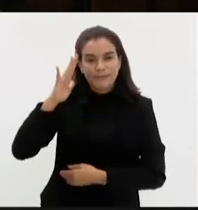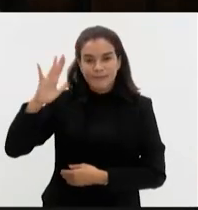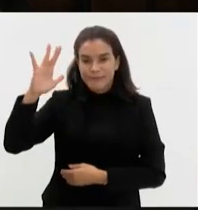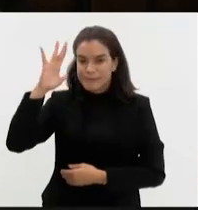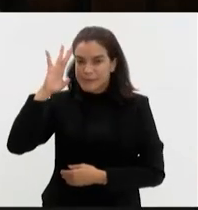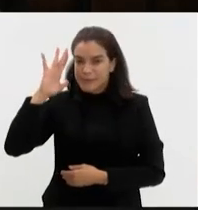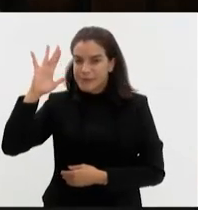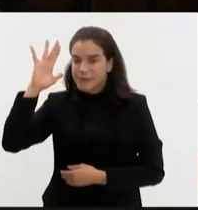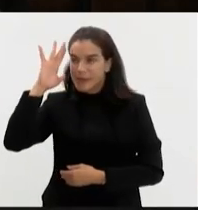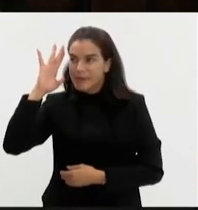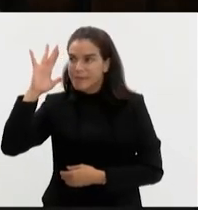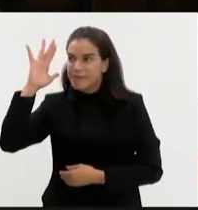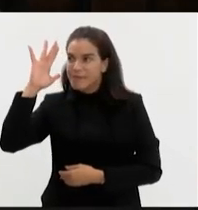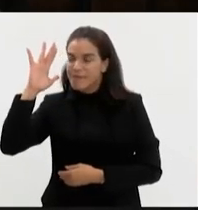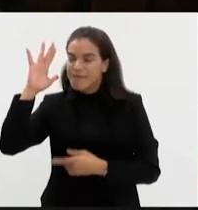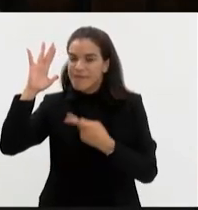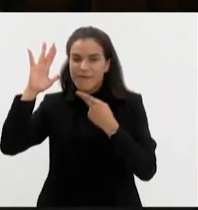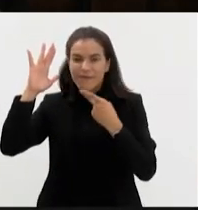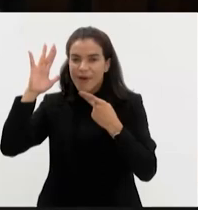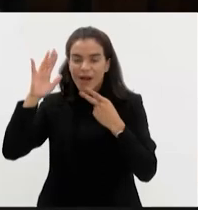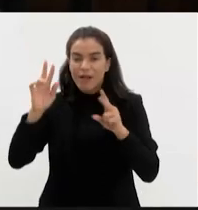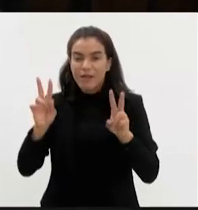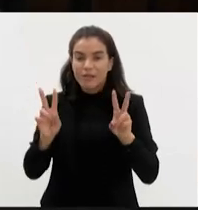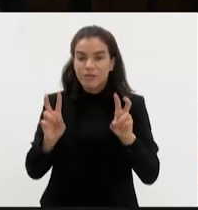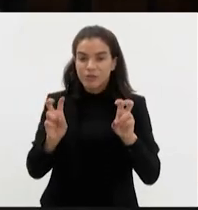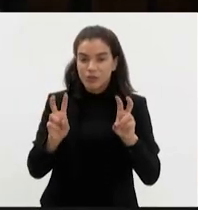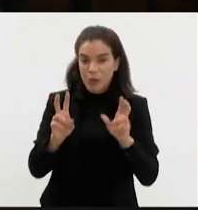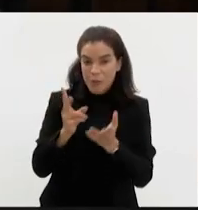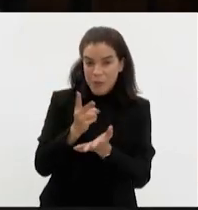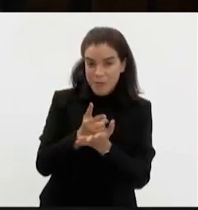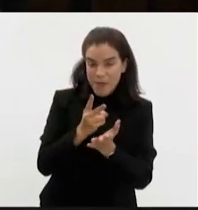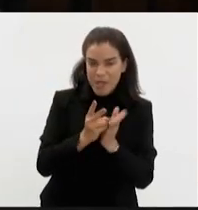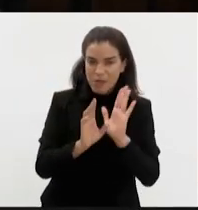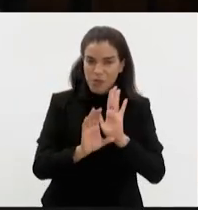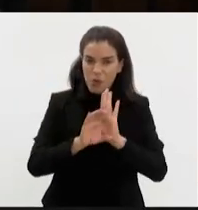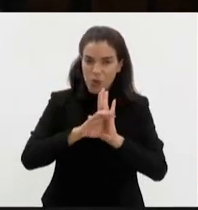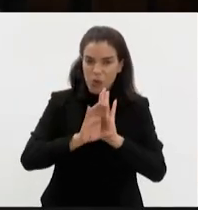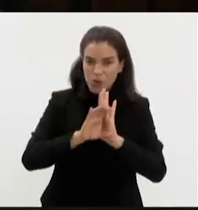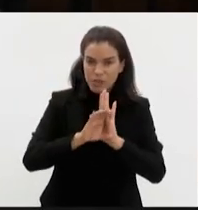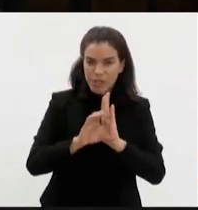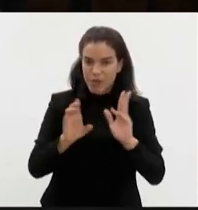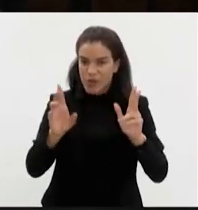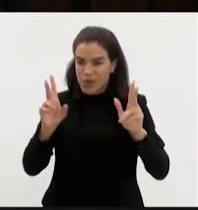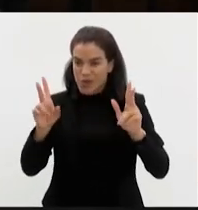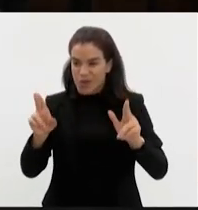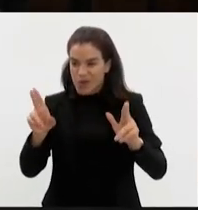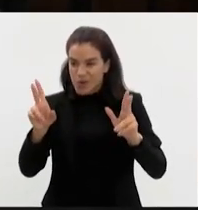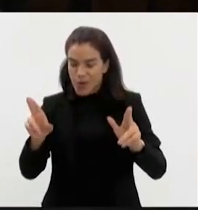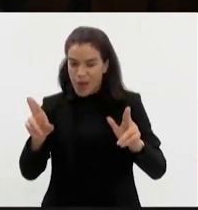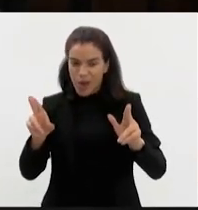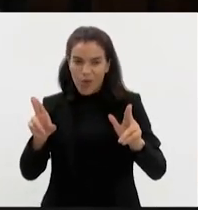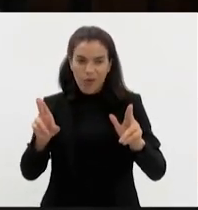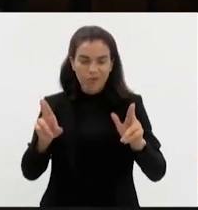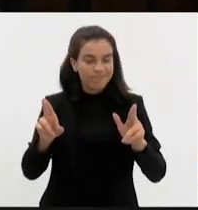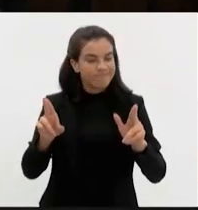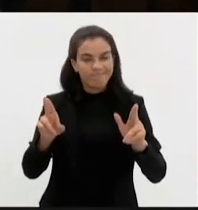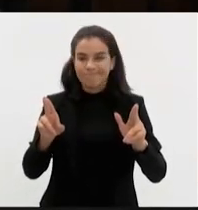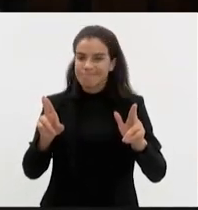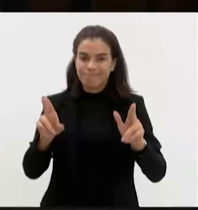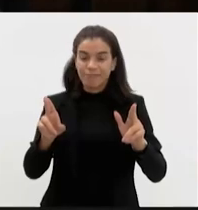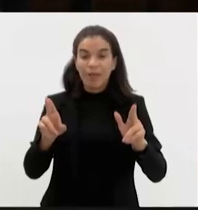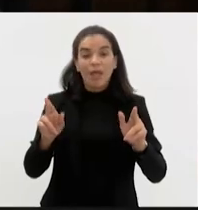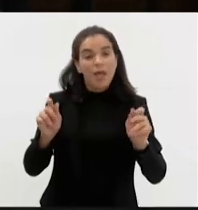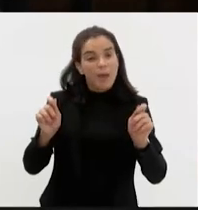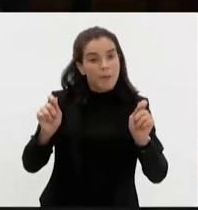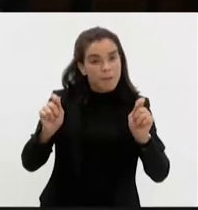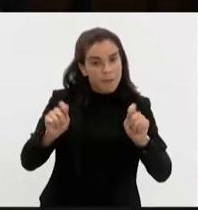estarmos falando sobre o mesmo conceito a mesma institucionalidade eh é